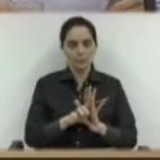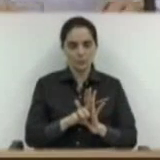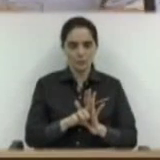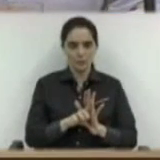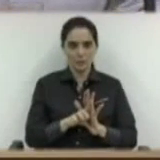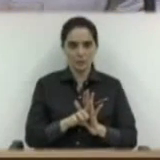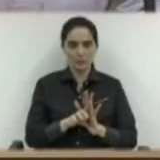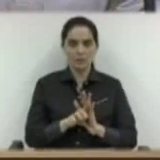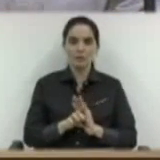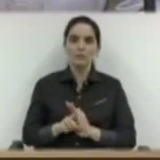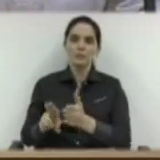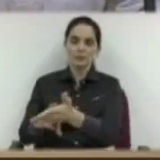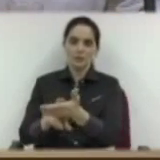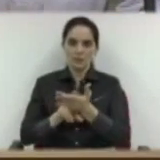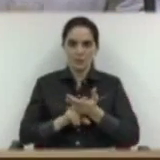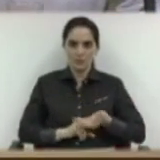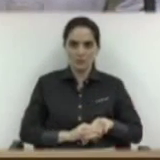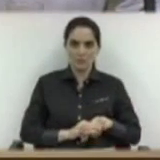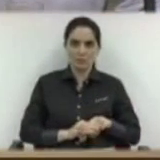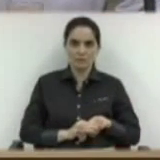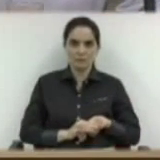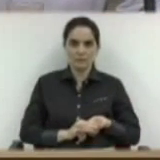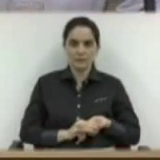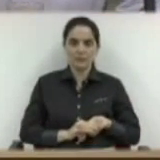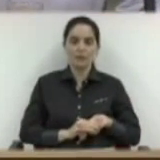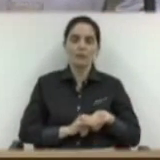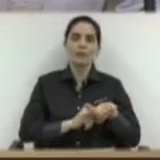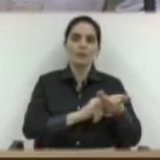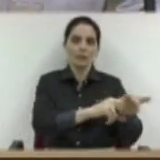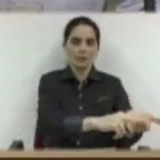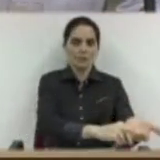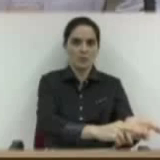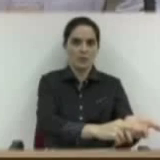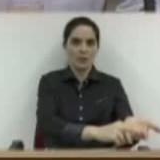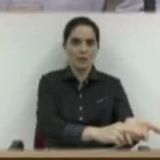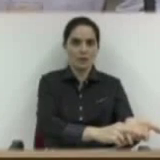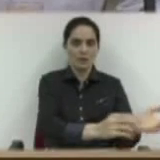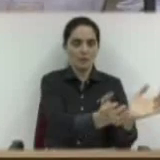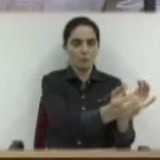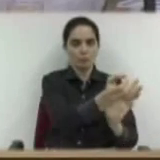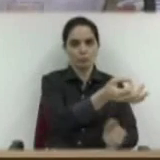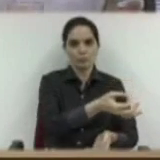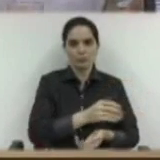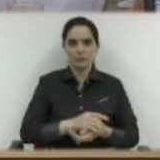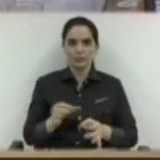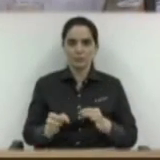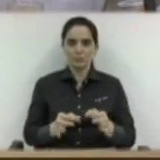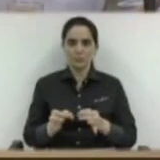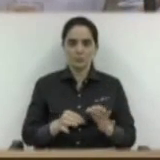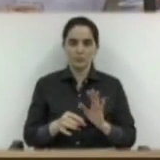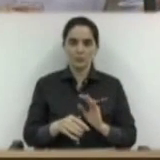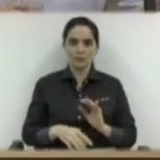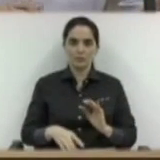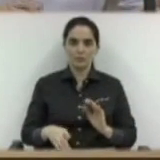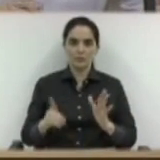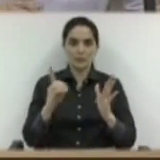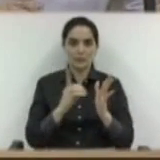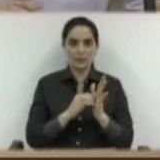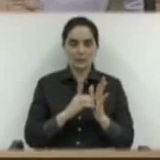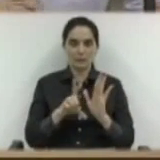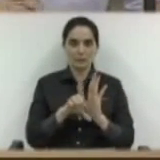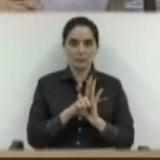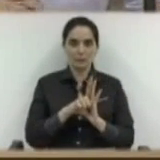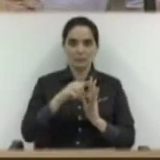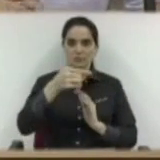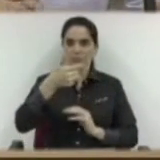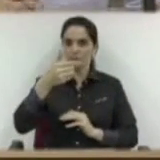número 263 é recebido pela mesa diretora e encaminhado às comissões. Projeto de decreto legislativo